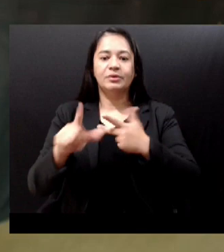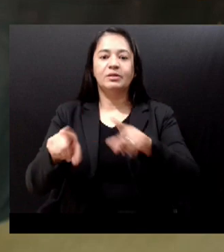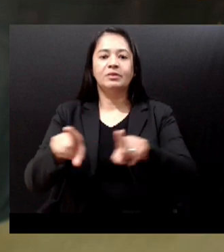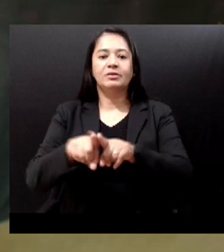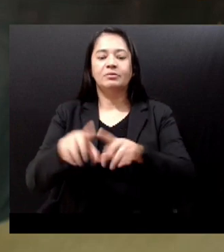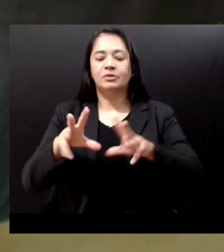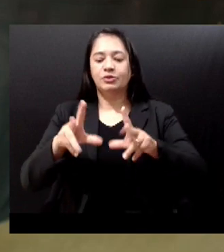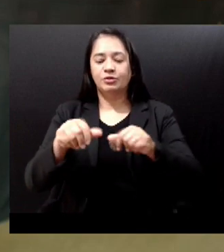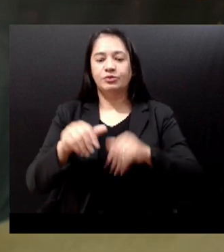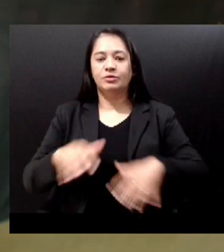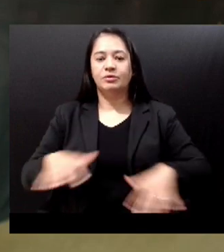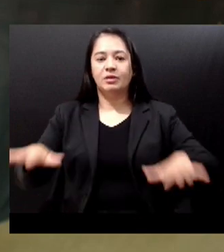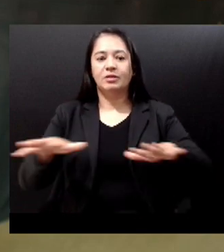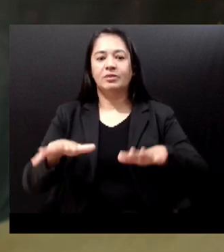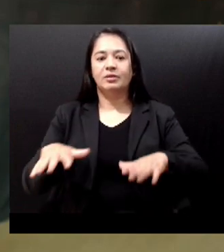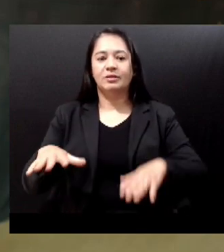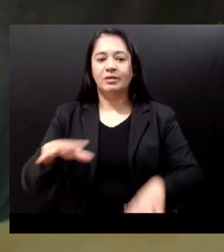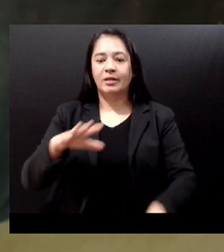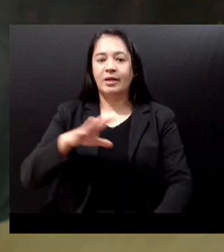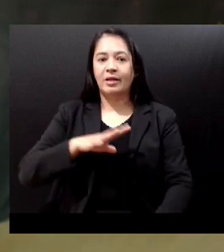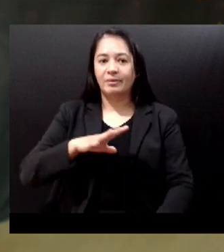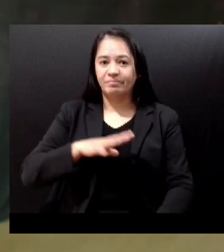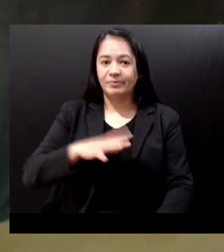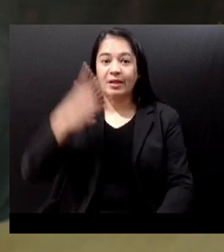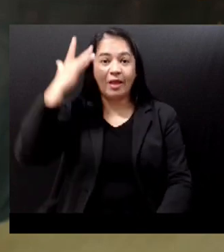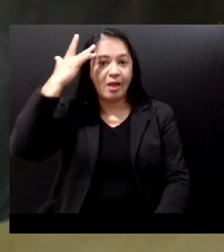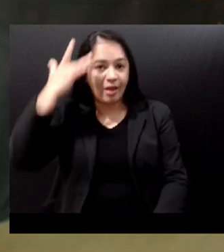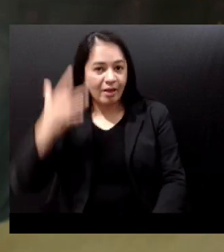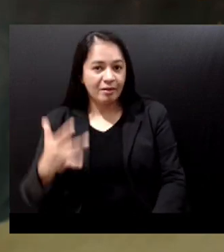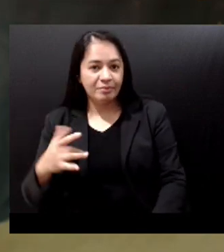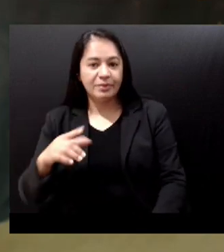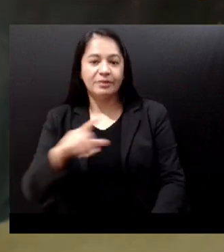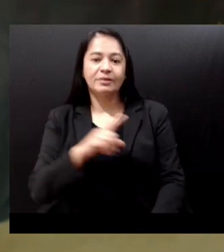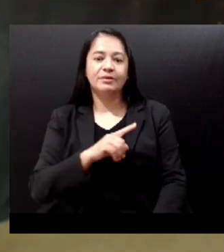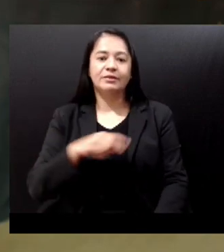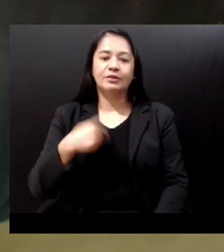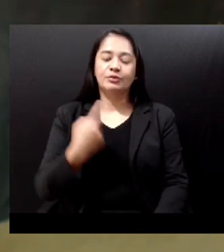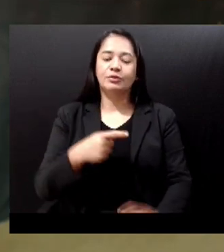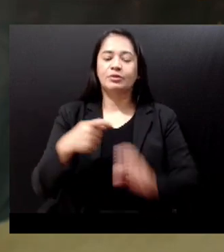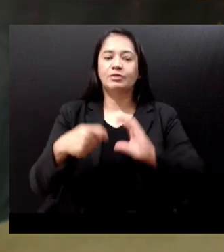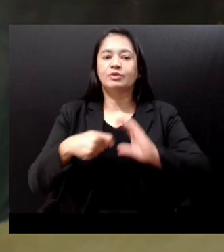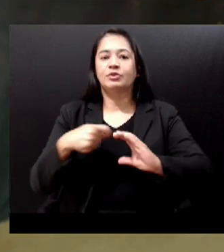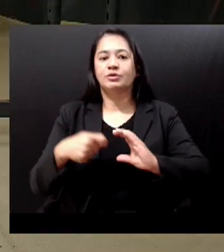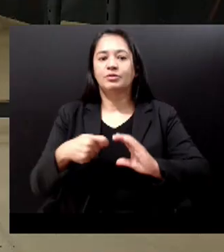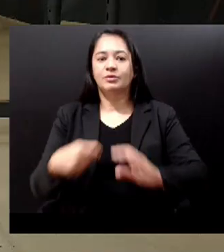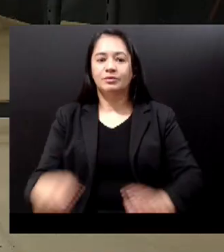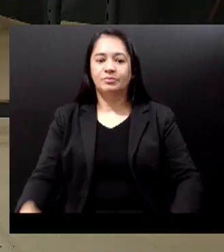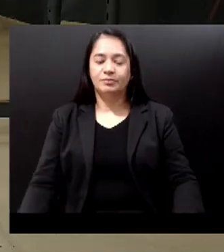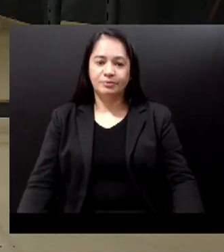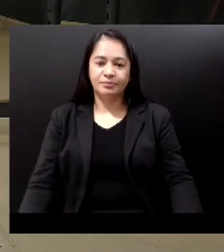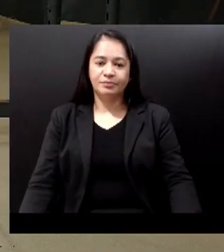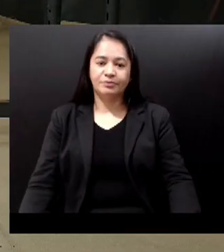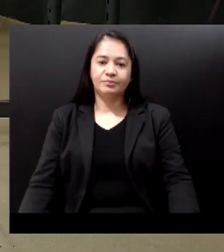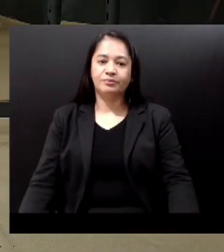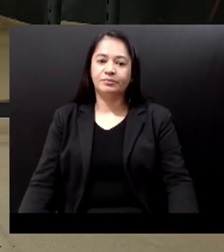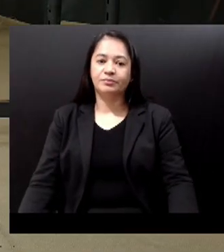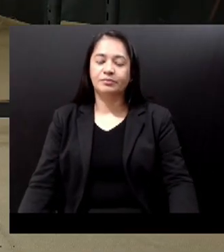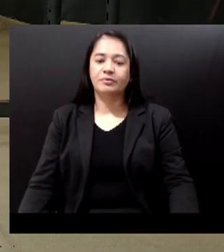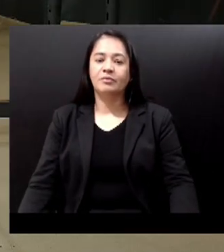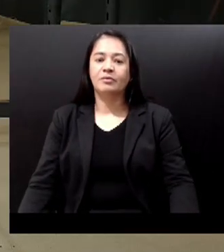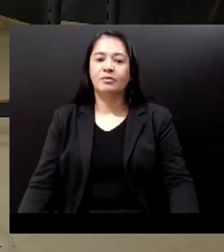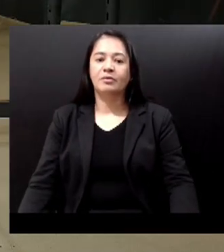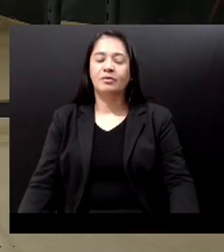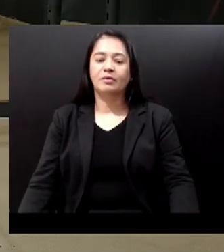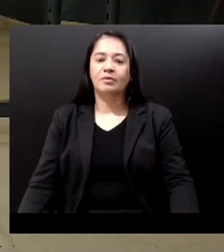metrópole. E amanhã nós temos nosso Estúdio Câmara. Deixa eu ver aqui do que nós vamos falar amanhã. A produção